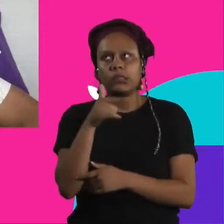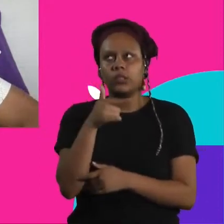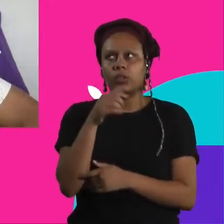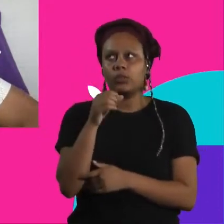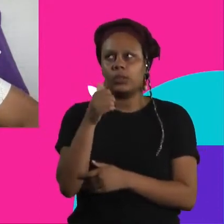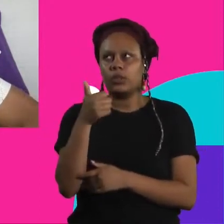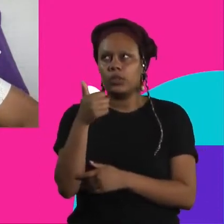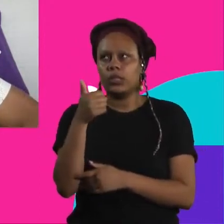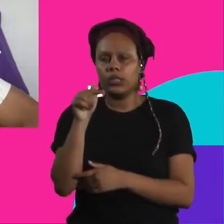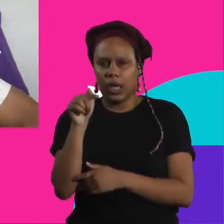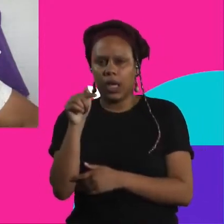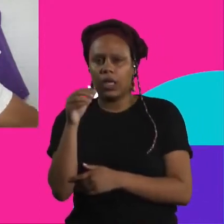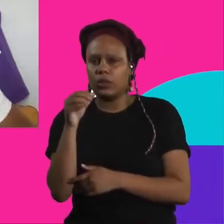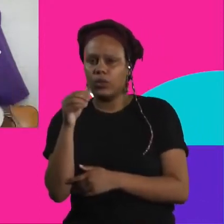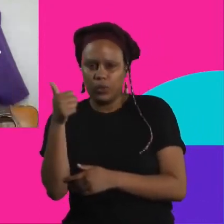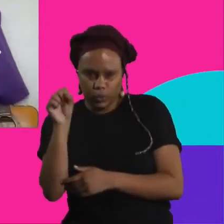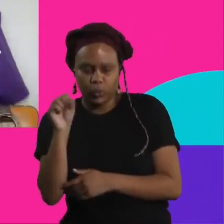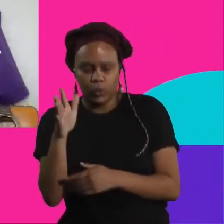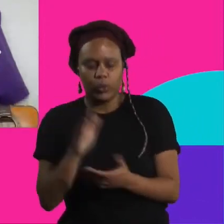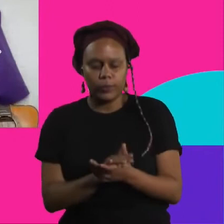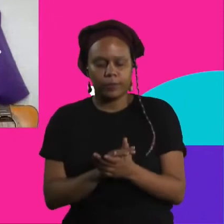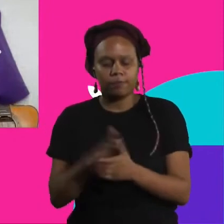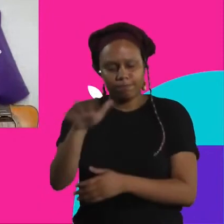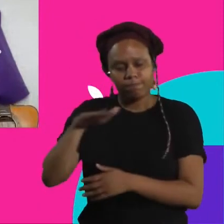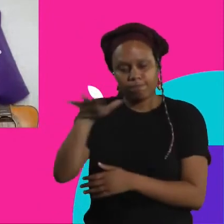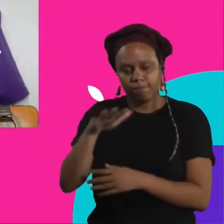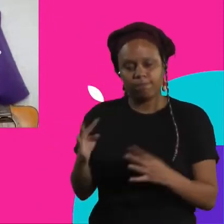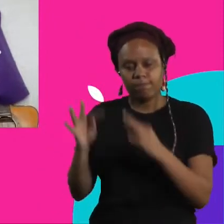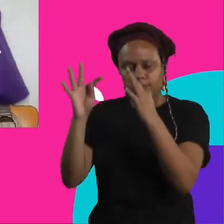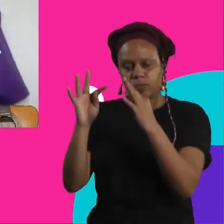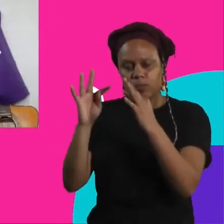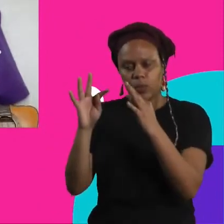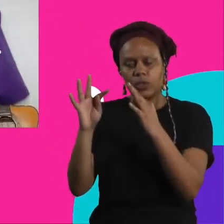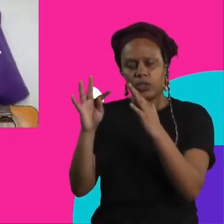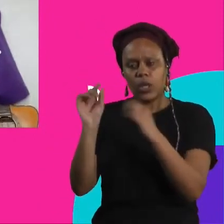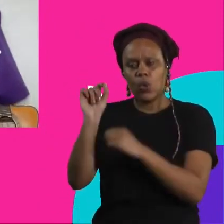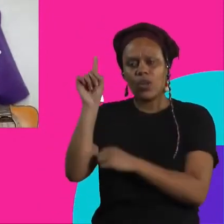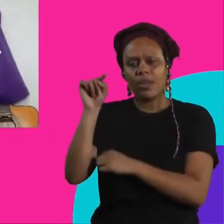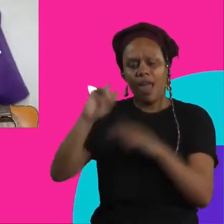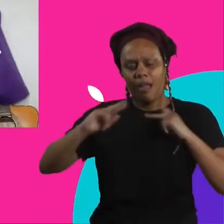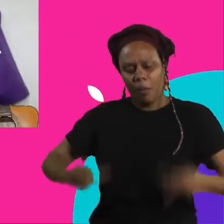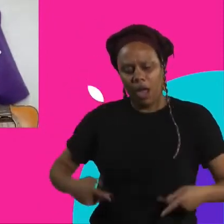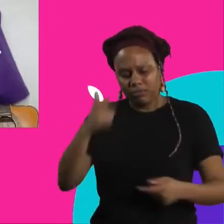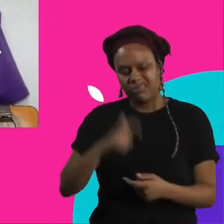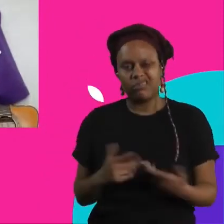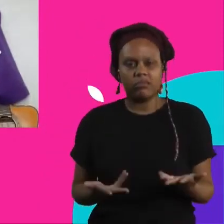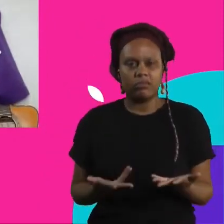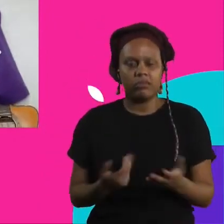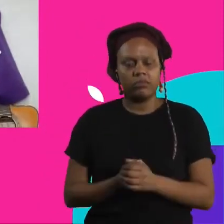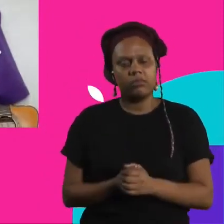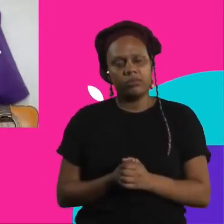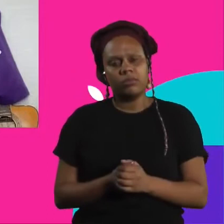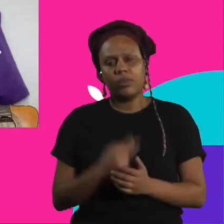que o tema era exatamente esse, na era das tecnologias exponenciais, o que é ser humano. Então, as tecnologias, elas não podem ser um